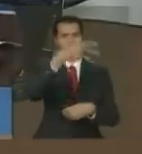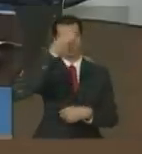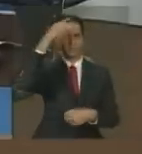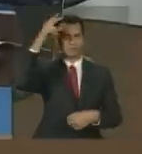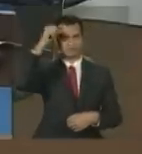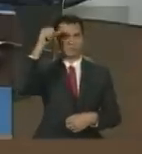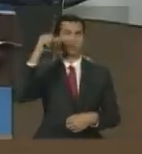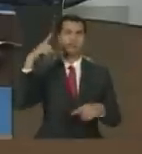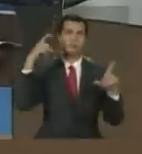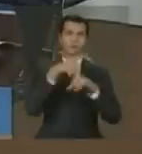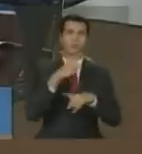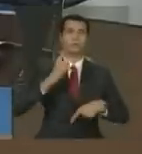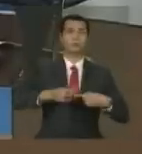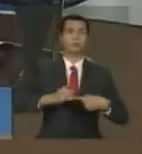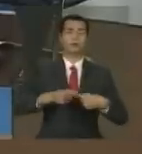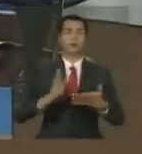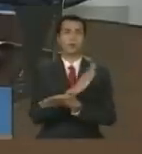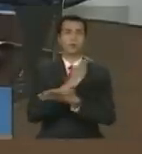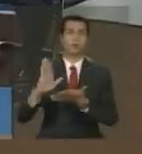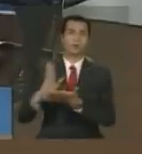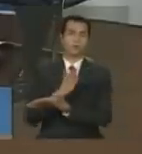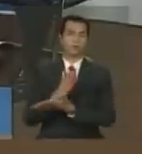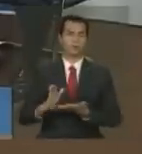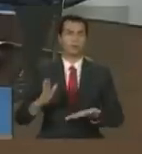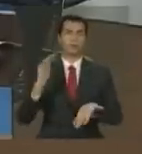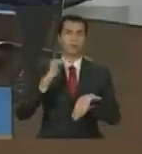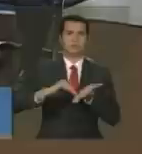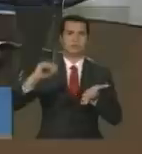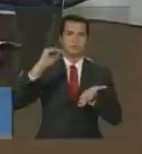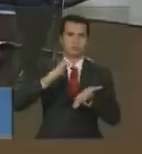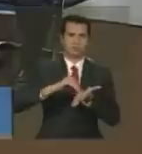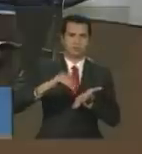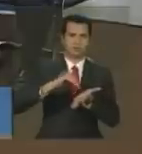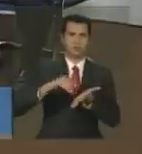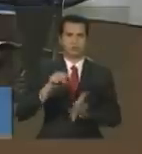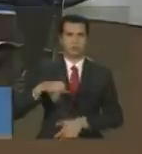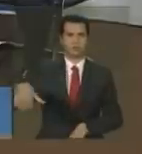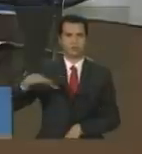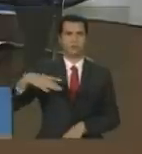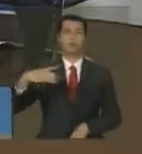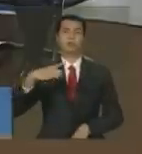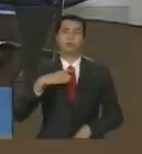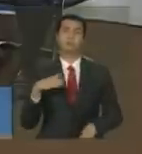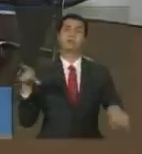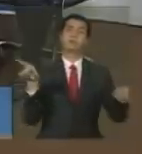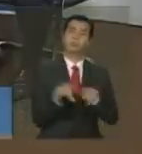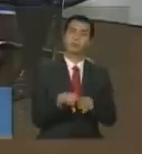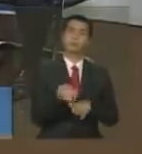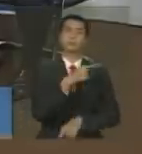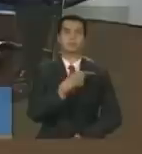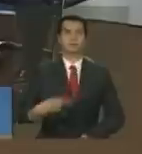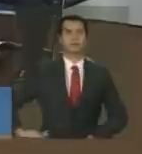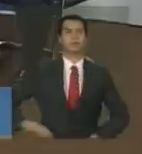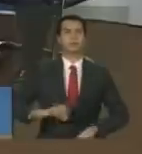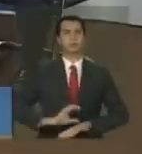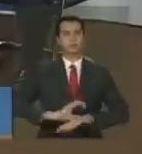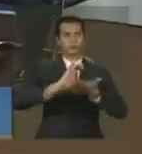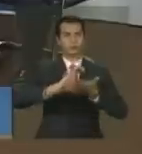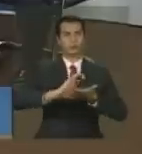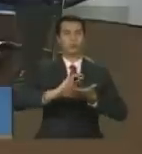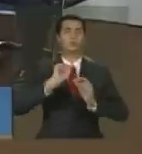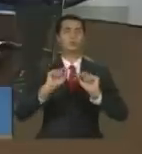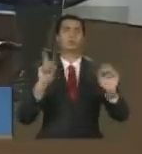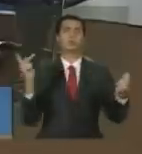assistência acumula a atribuição de presidente do conselho. Ele ocupa as duas funções. Então, neste caso específico, ele fará